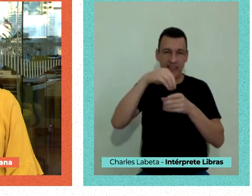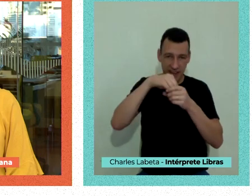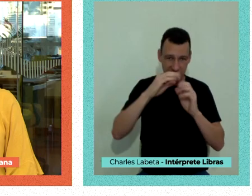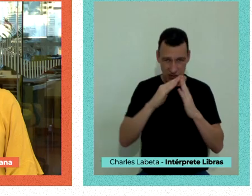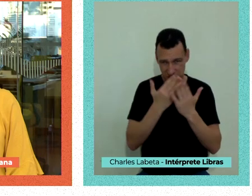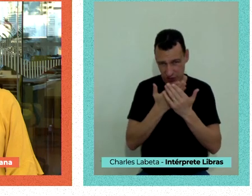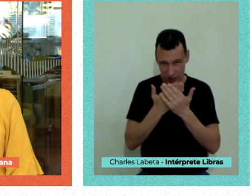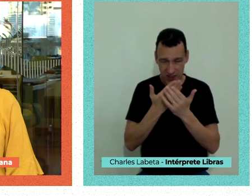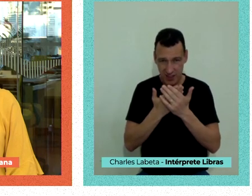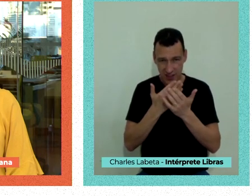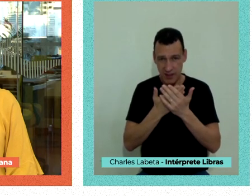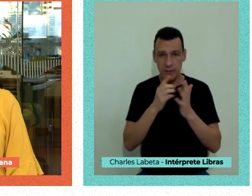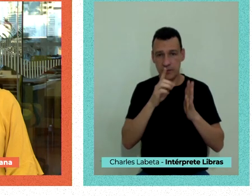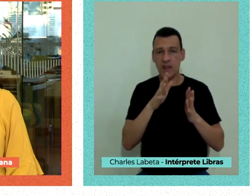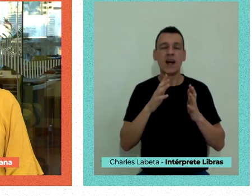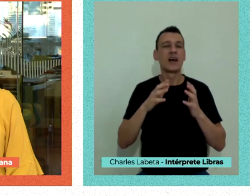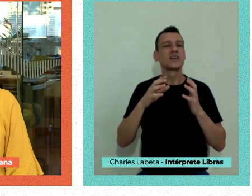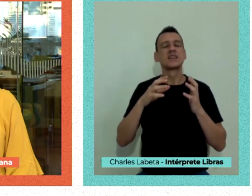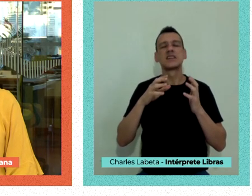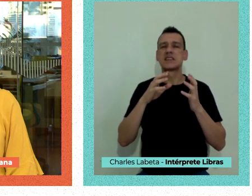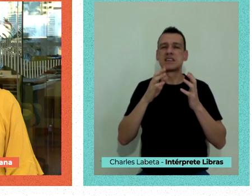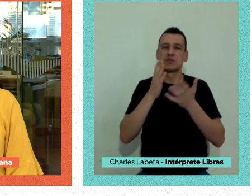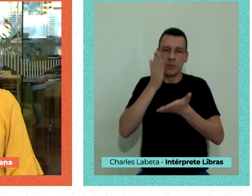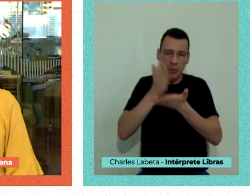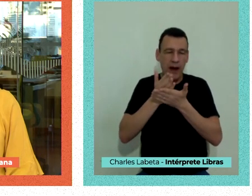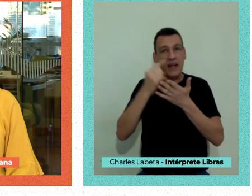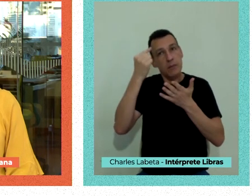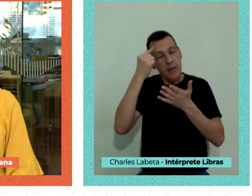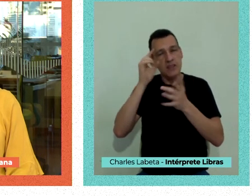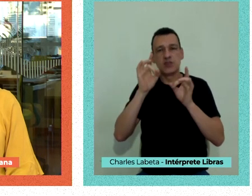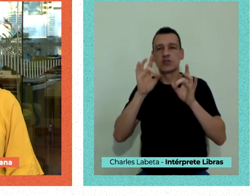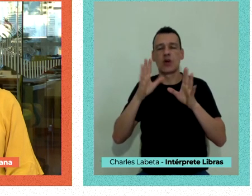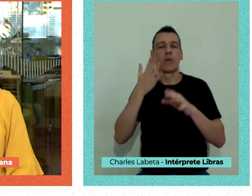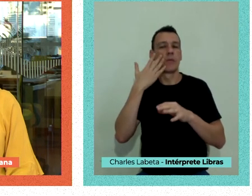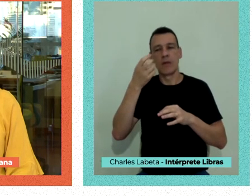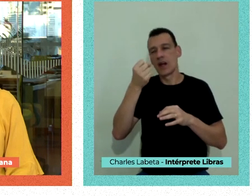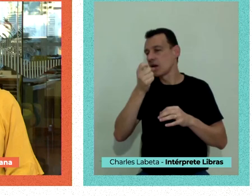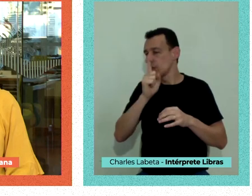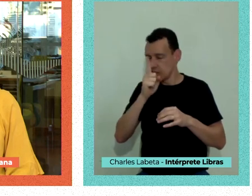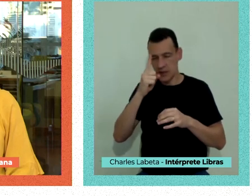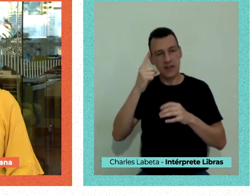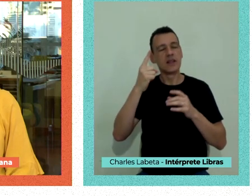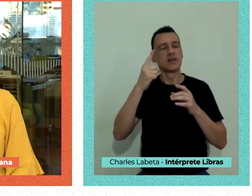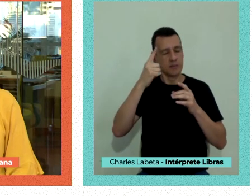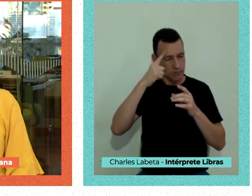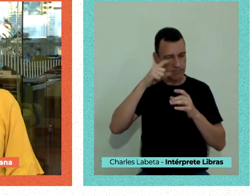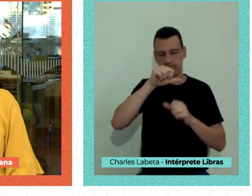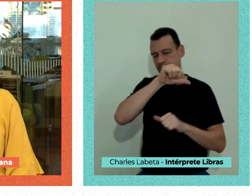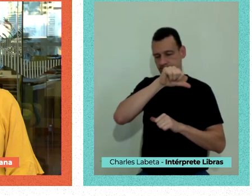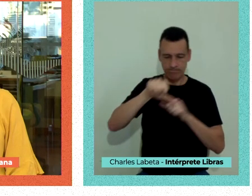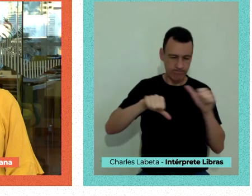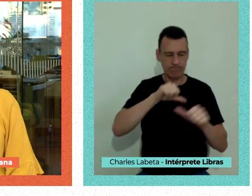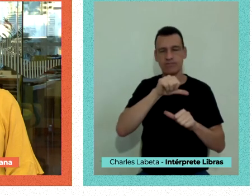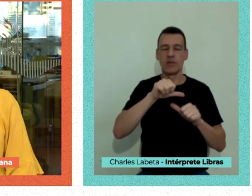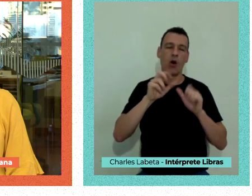curriculares, e ela traz um novo olhar. E ela traz um novo olhar para a ciência e principalmente para a